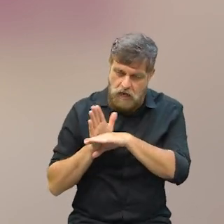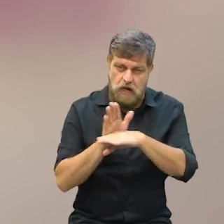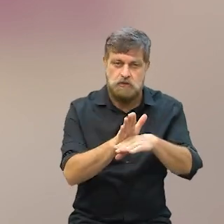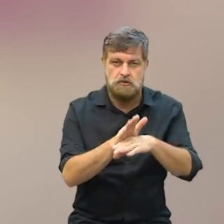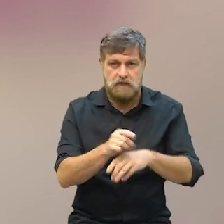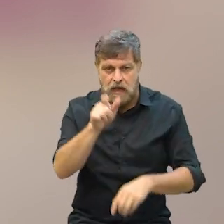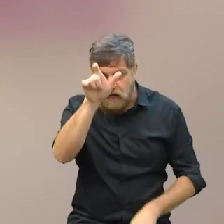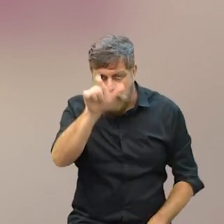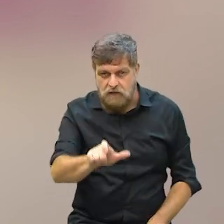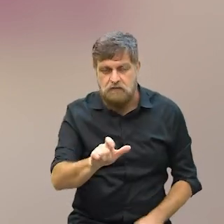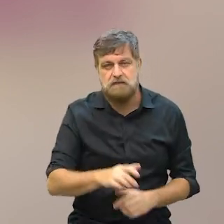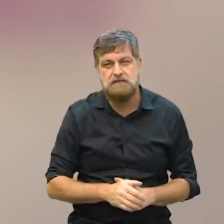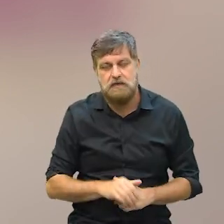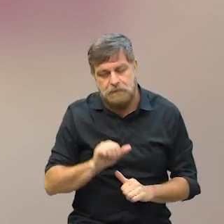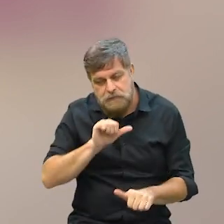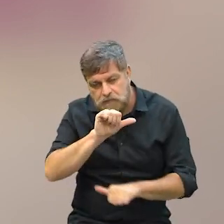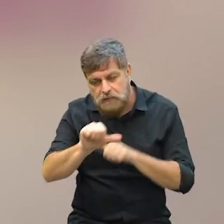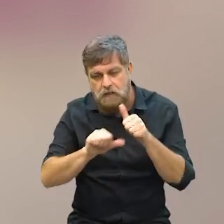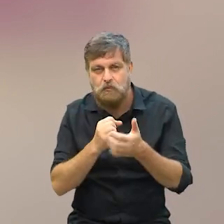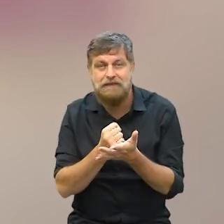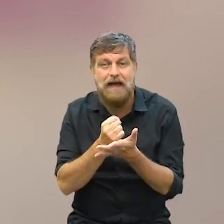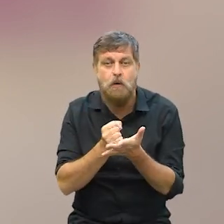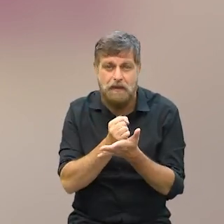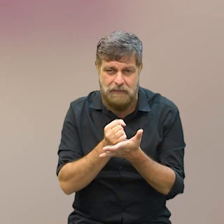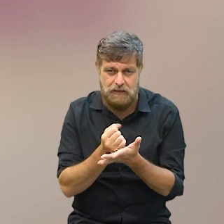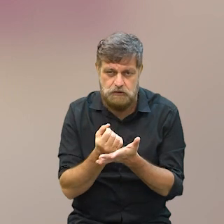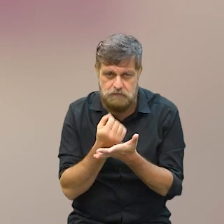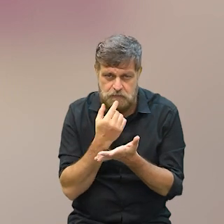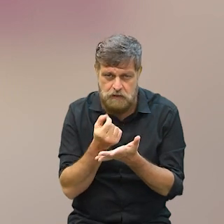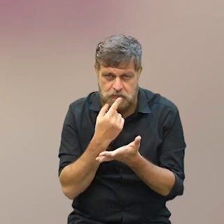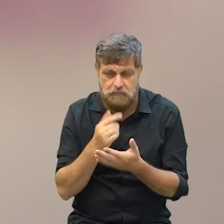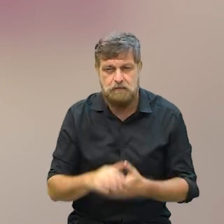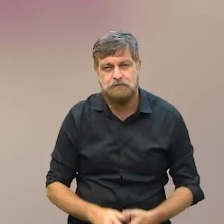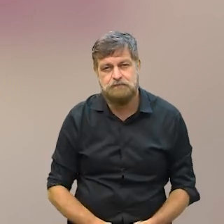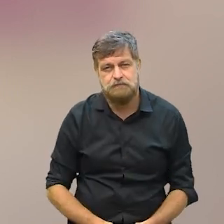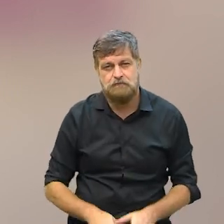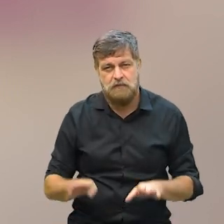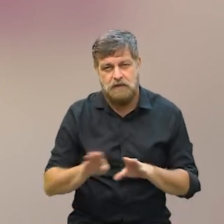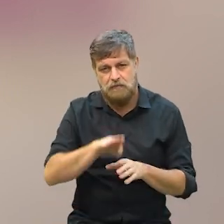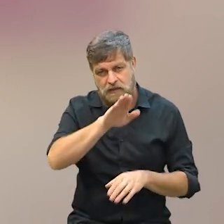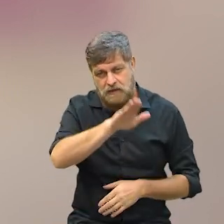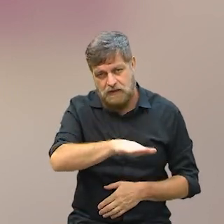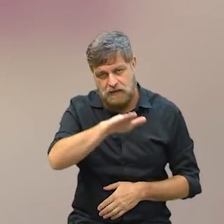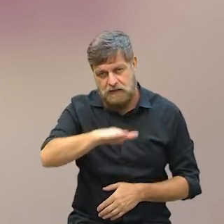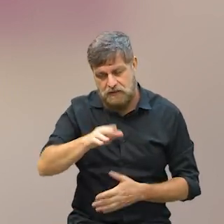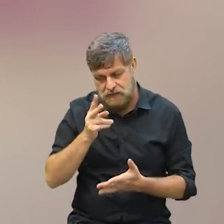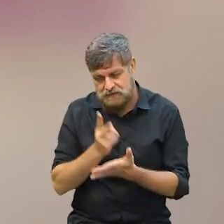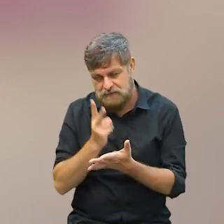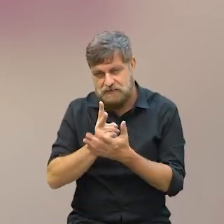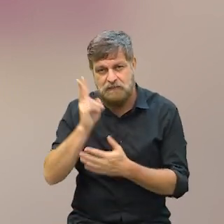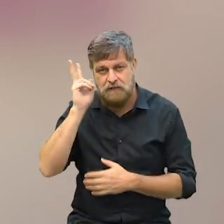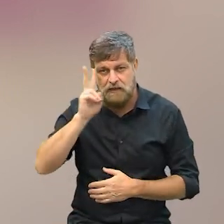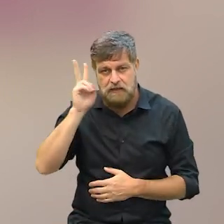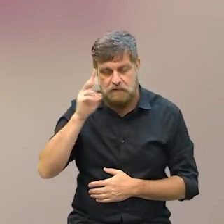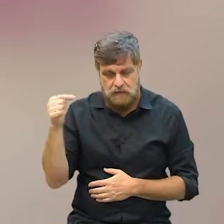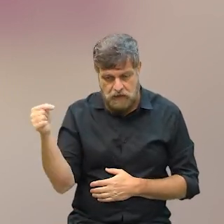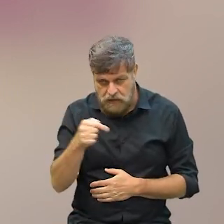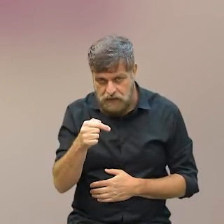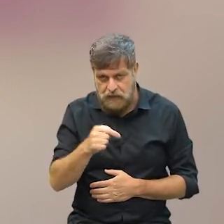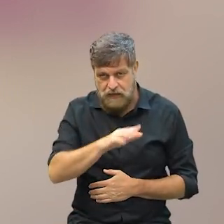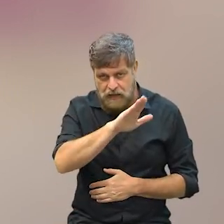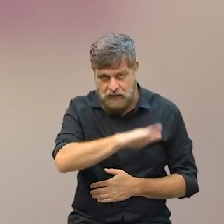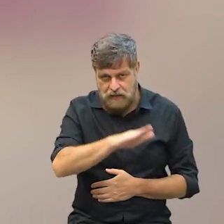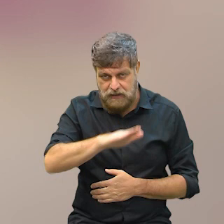então, a modificar a medicação. E crianças, né? Sempre lembrar que as